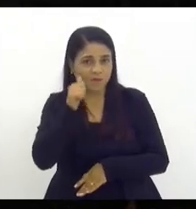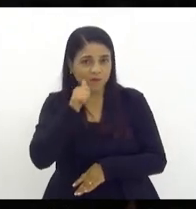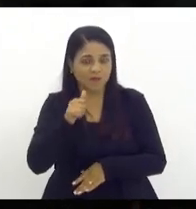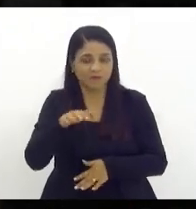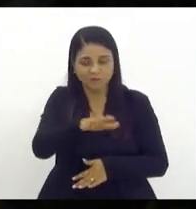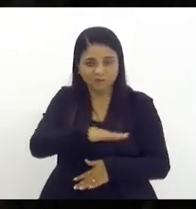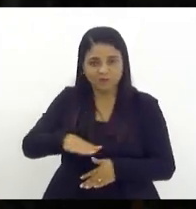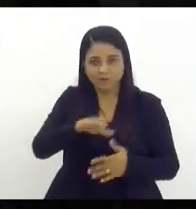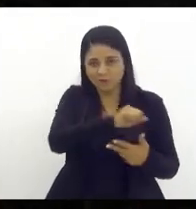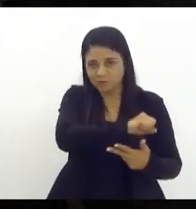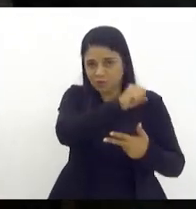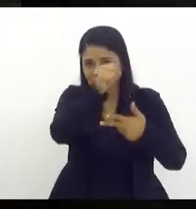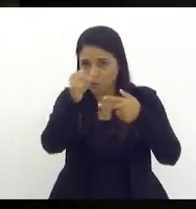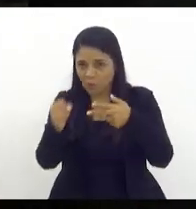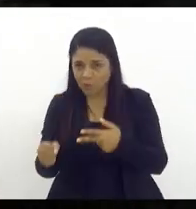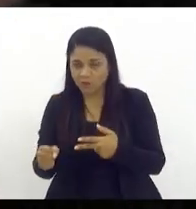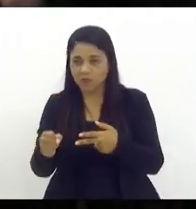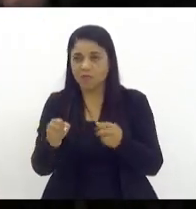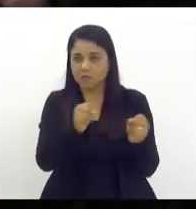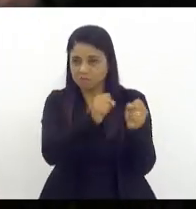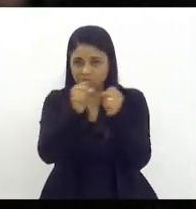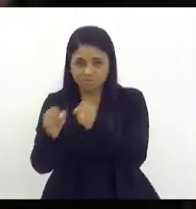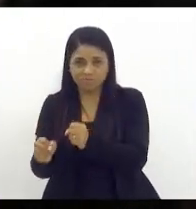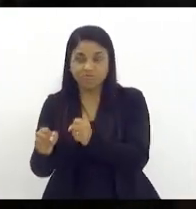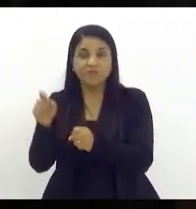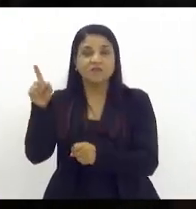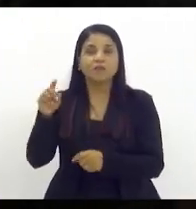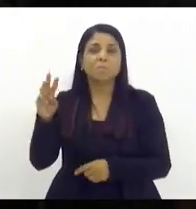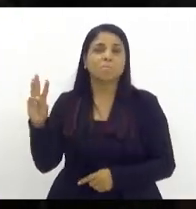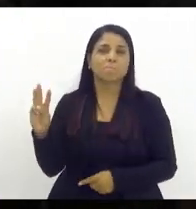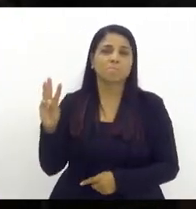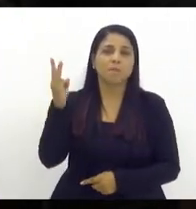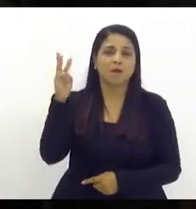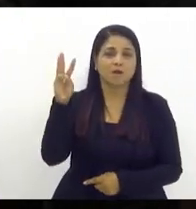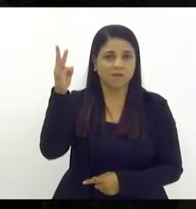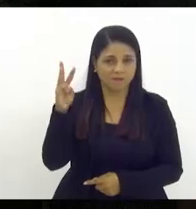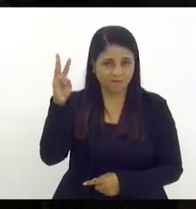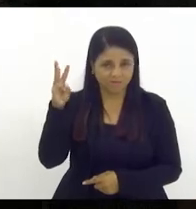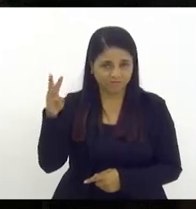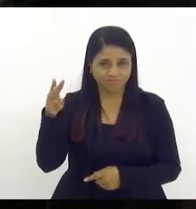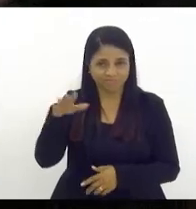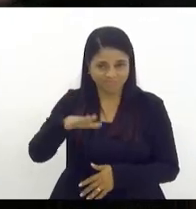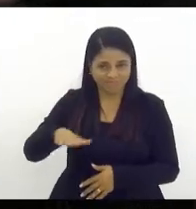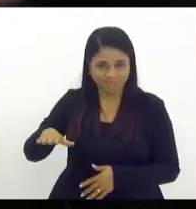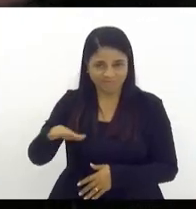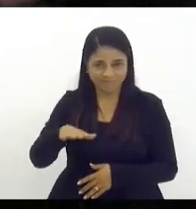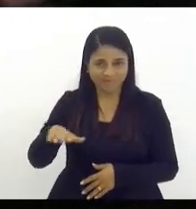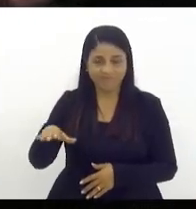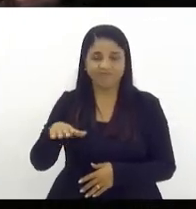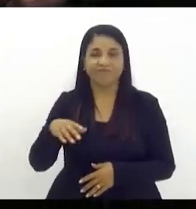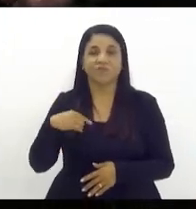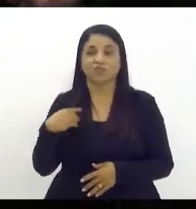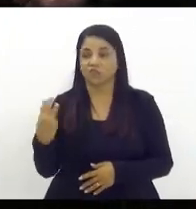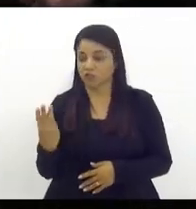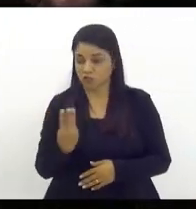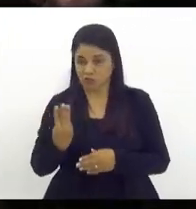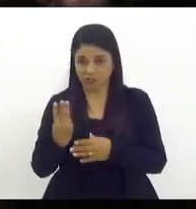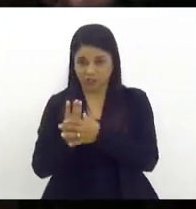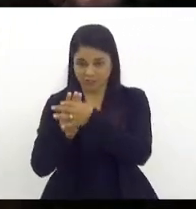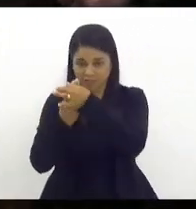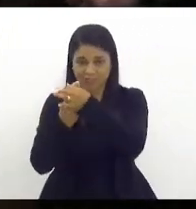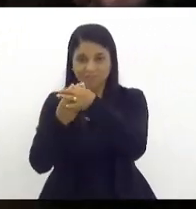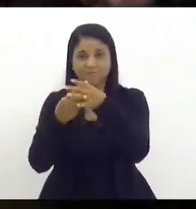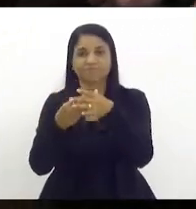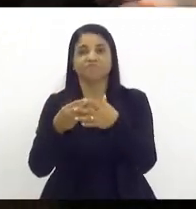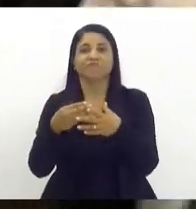São Luís, no Maranhão, na semana passada, razão pela qual nós três não estávamos aqui no